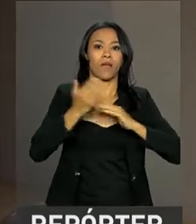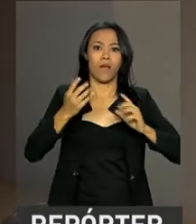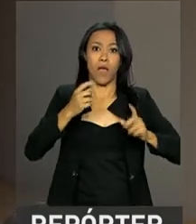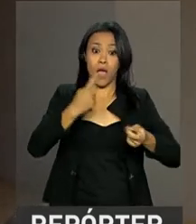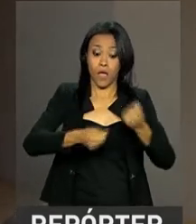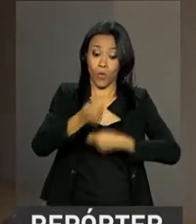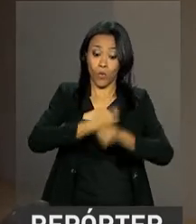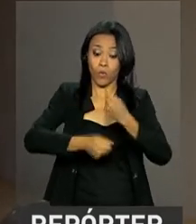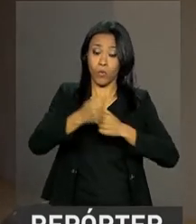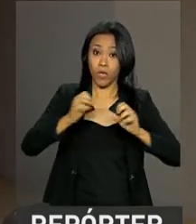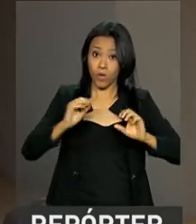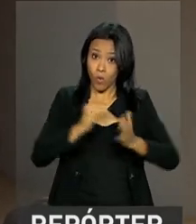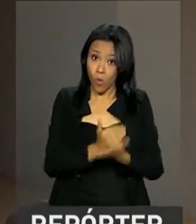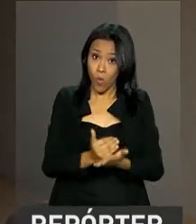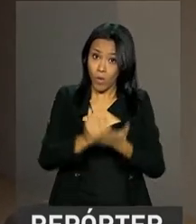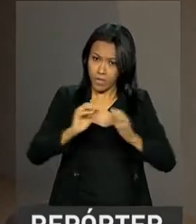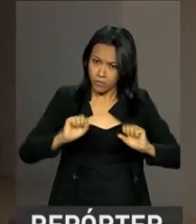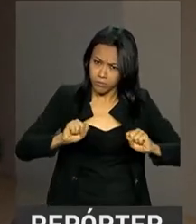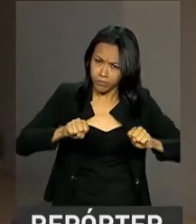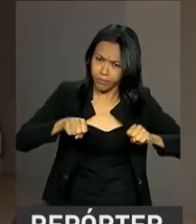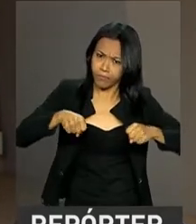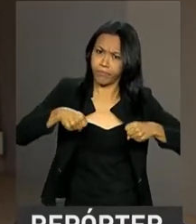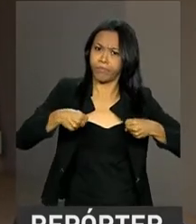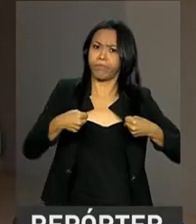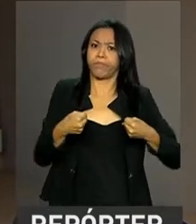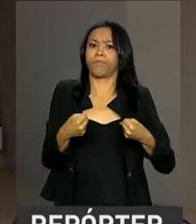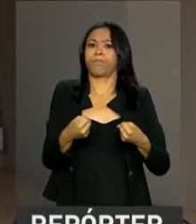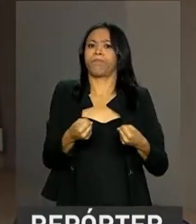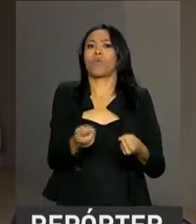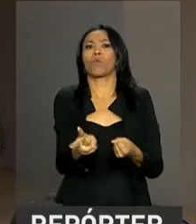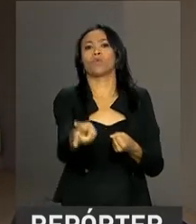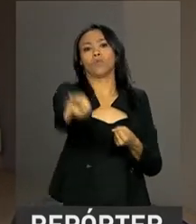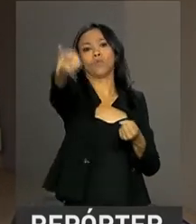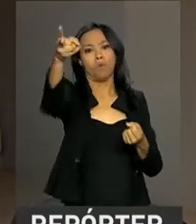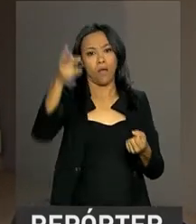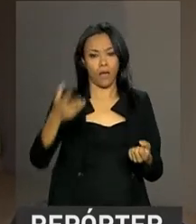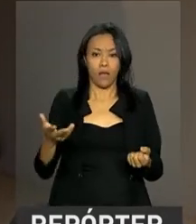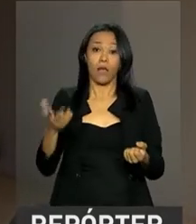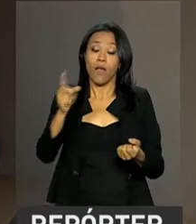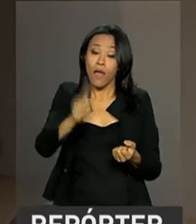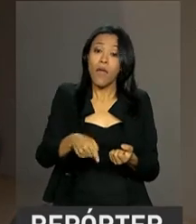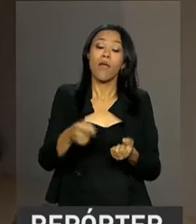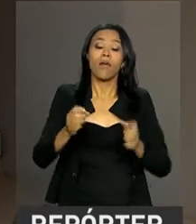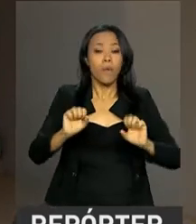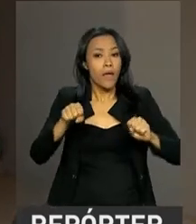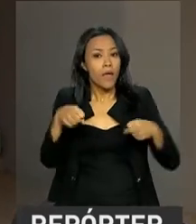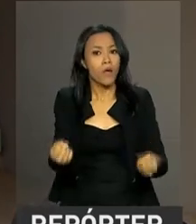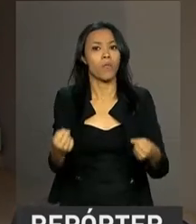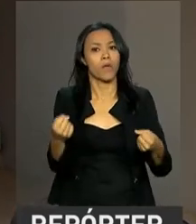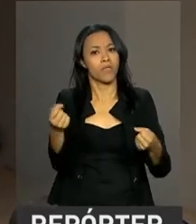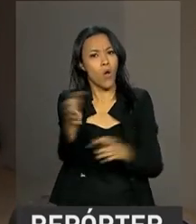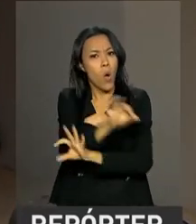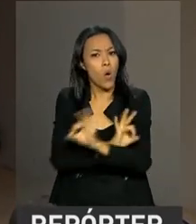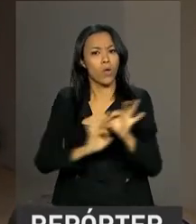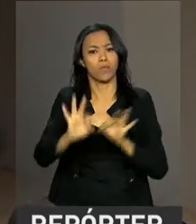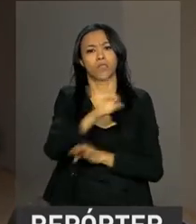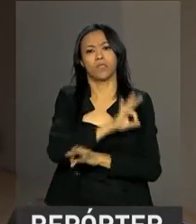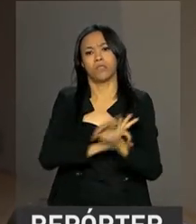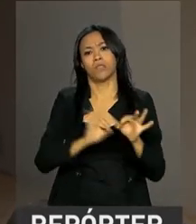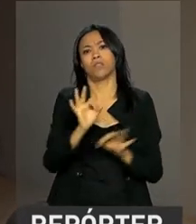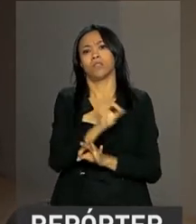a se recuperar sustentadamente, ou seja, é uma entrada na recuperação de uma forma